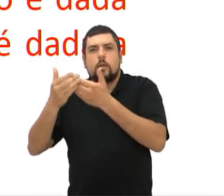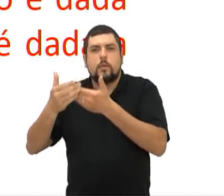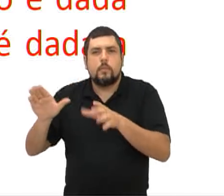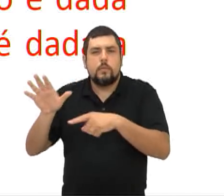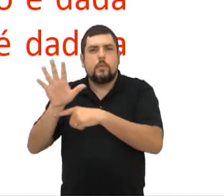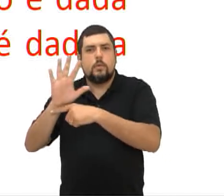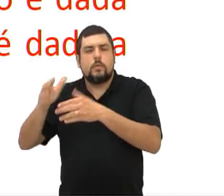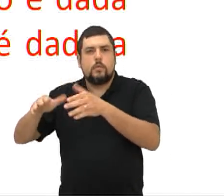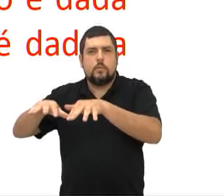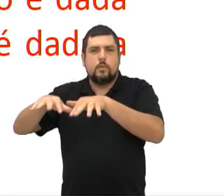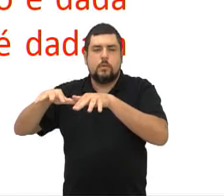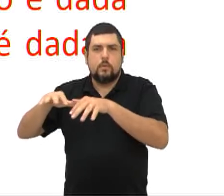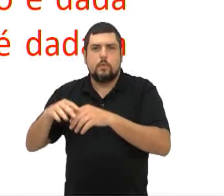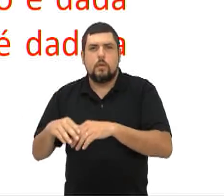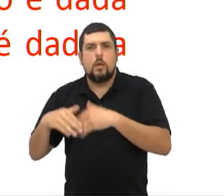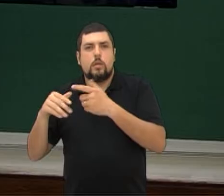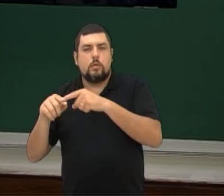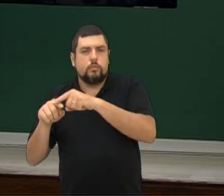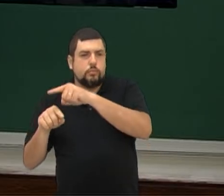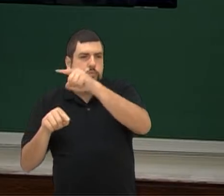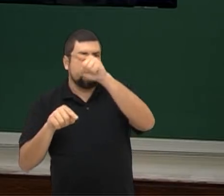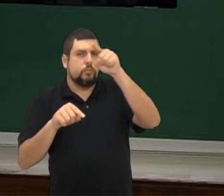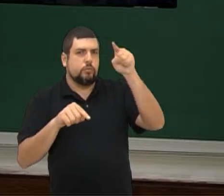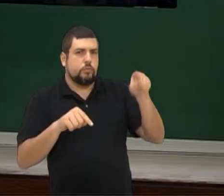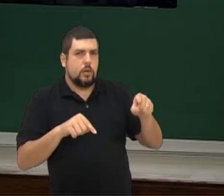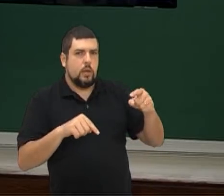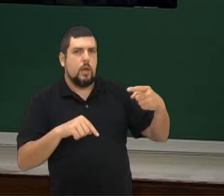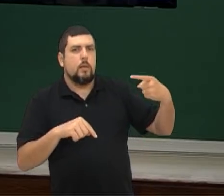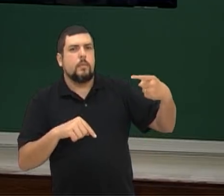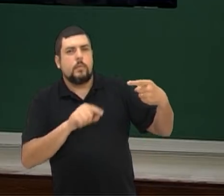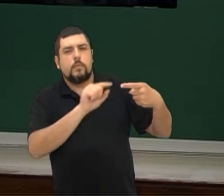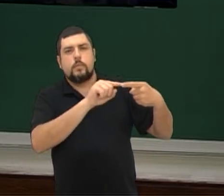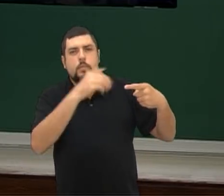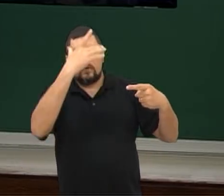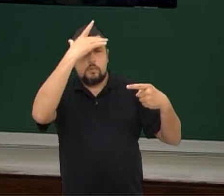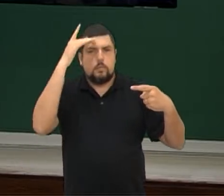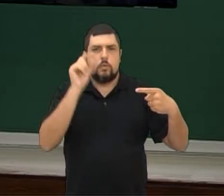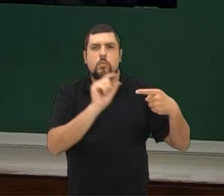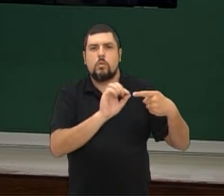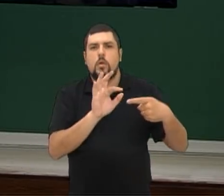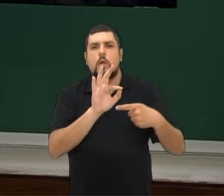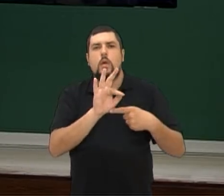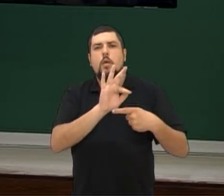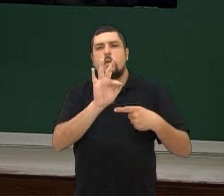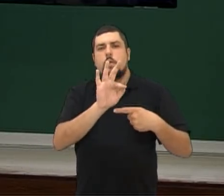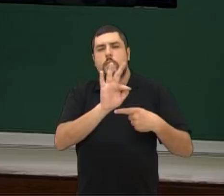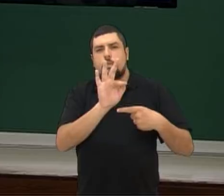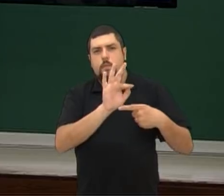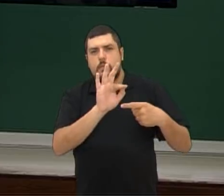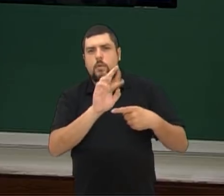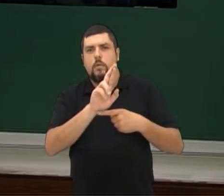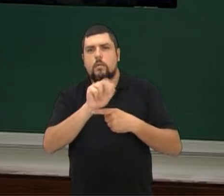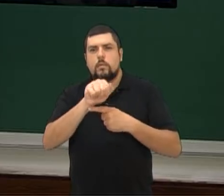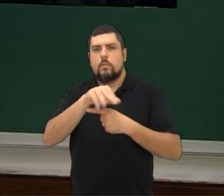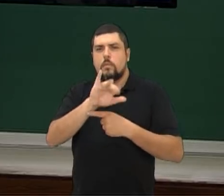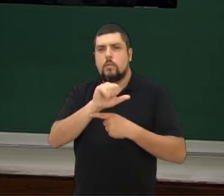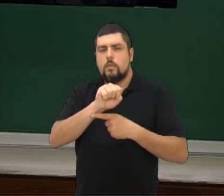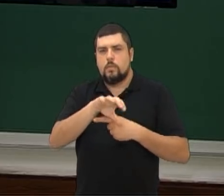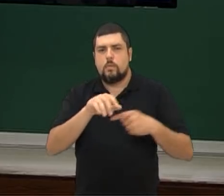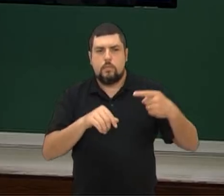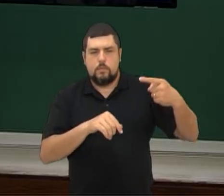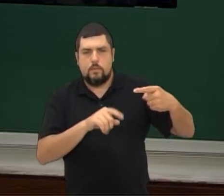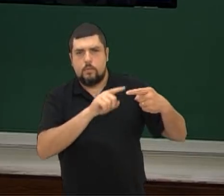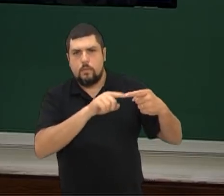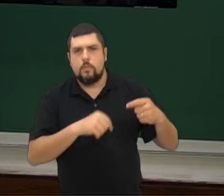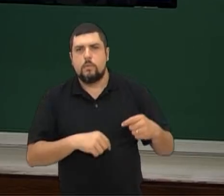dada à primeira pessoa que aparece, que é esse Francis Gleidson. Em contrapartida, no plural, a ênfase